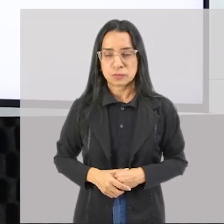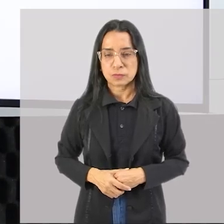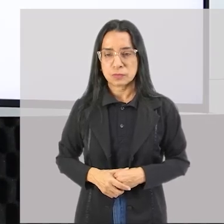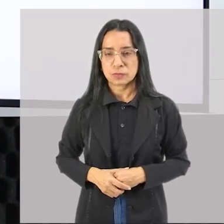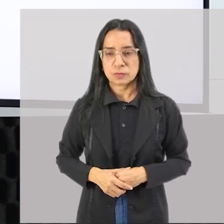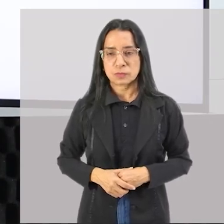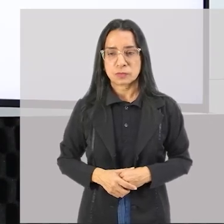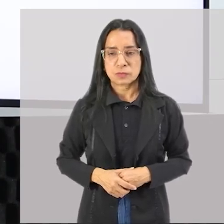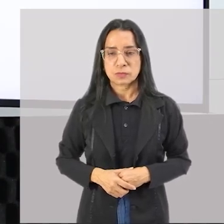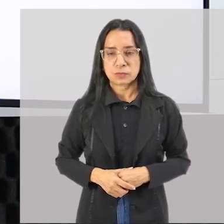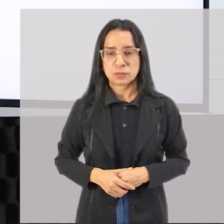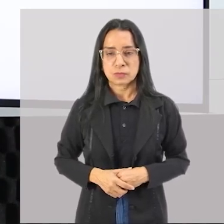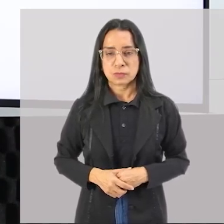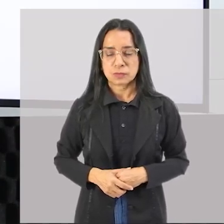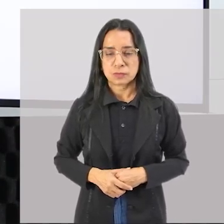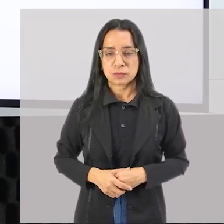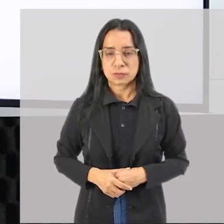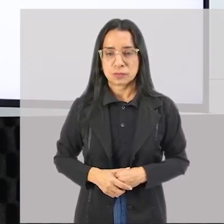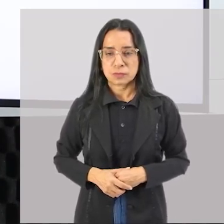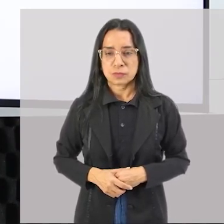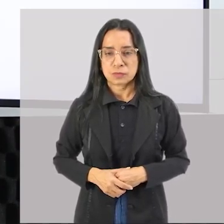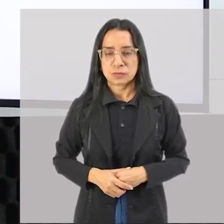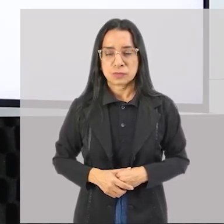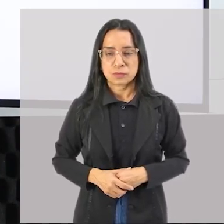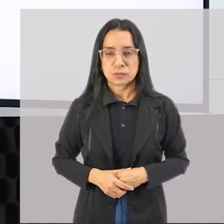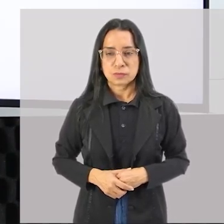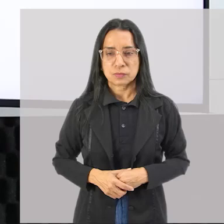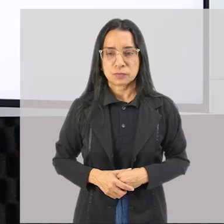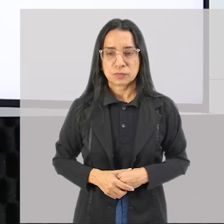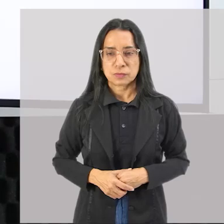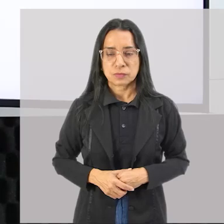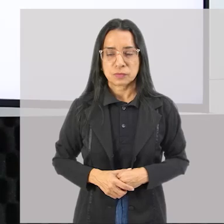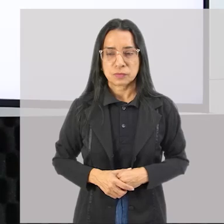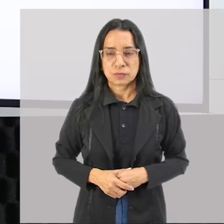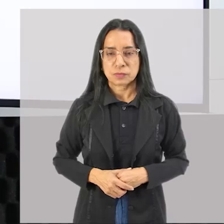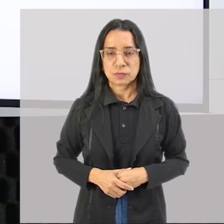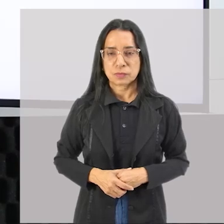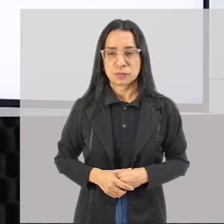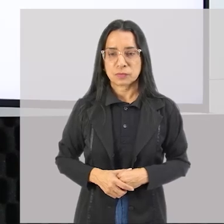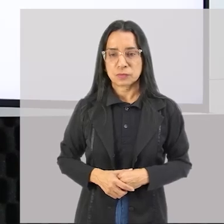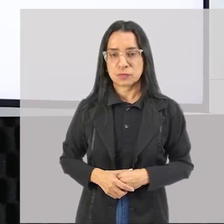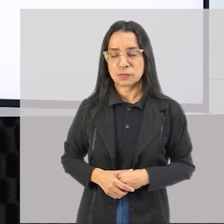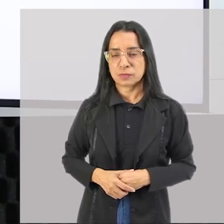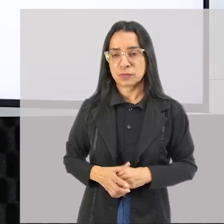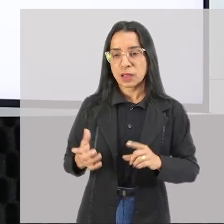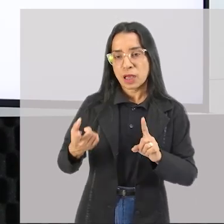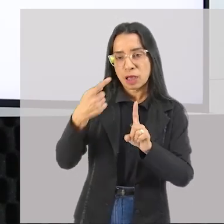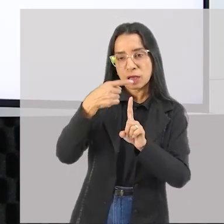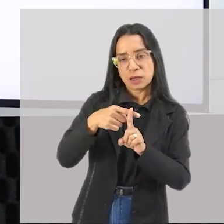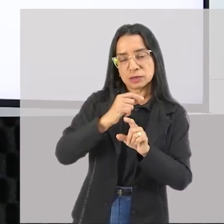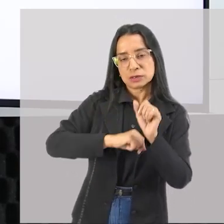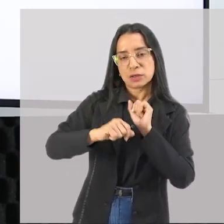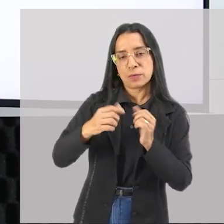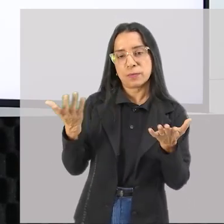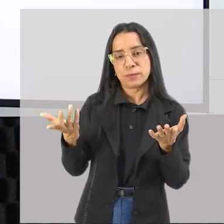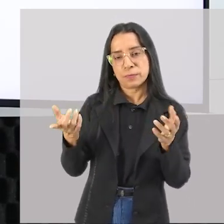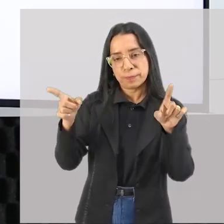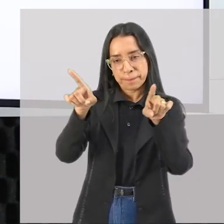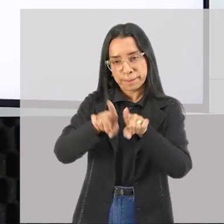moreover, são marcadores que expressam ideia de quê? In addition, em adição.